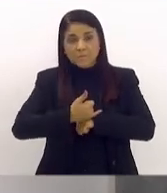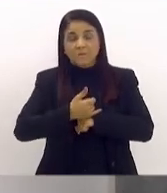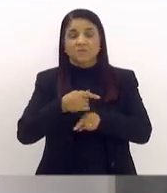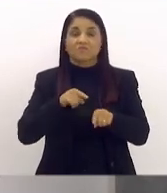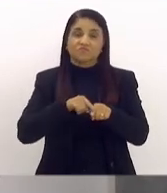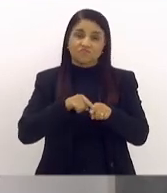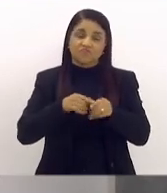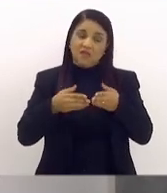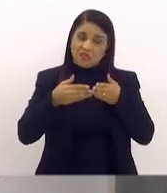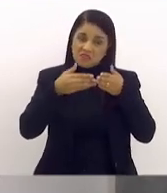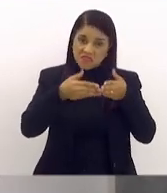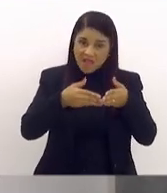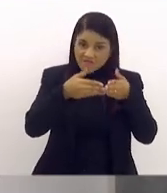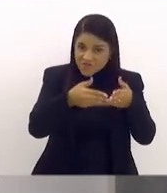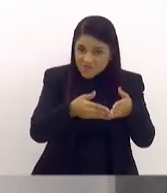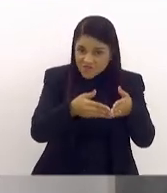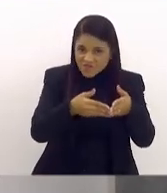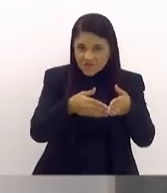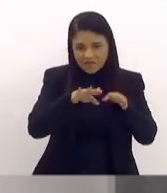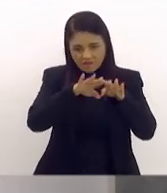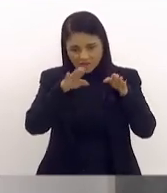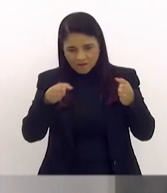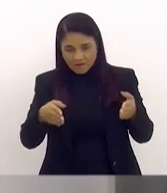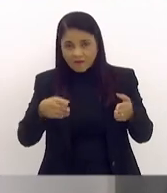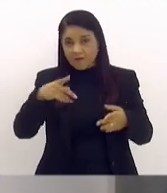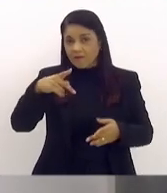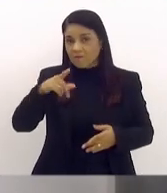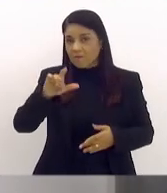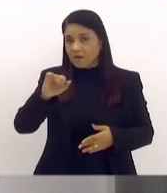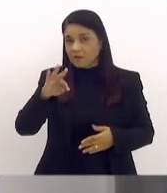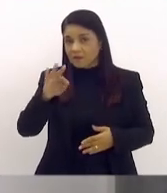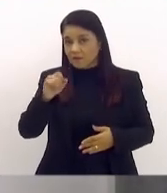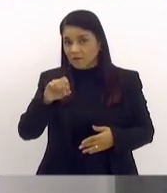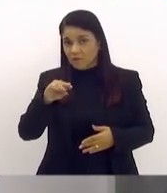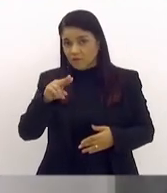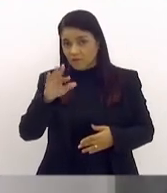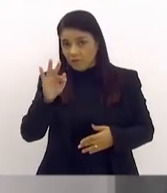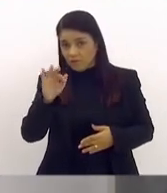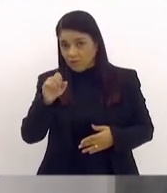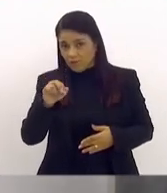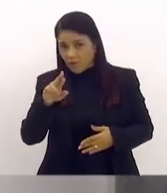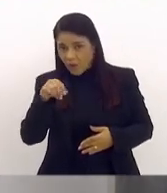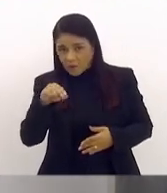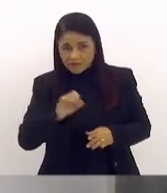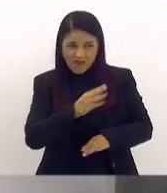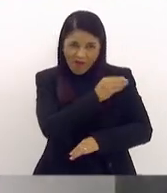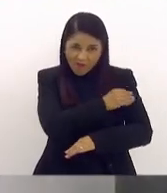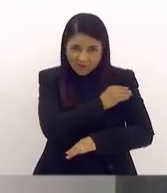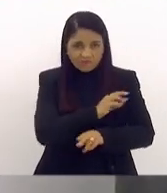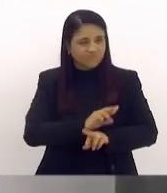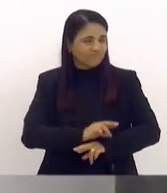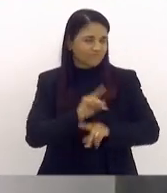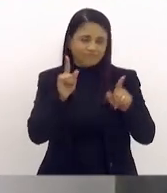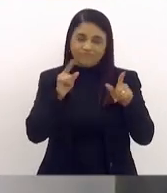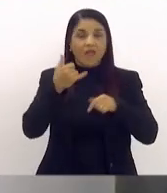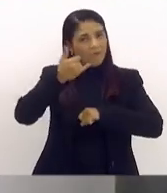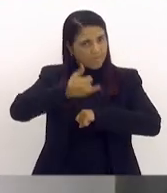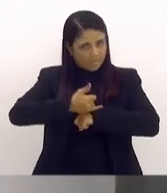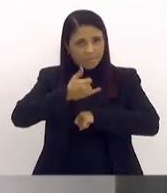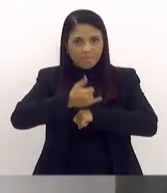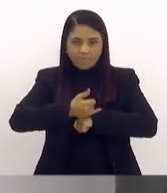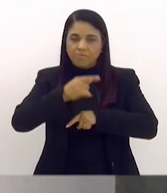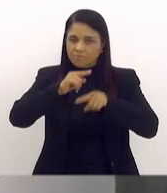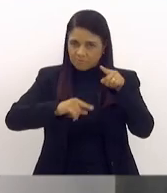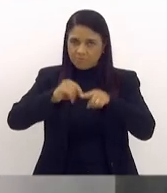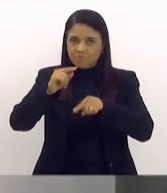e plataformas não são feitas de algodão né mas sim de metais então com certeza esta lei já existente se aplica Embora tenha